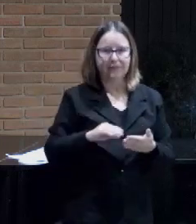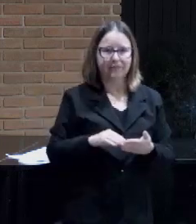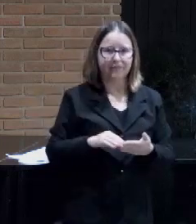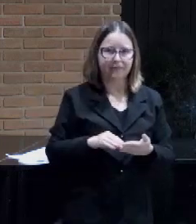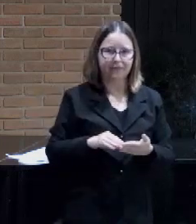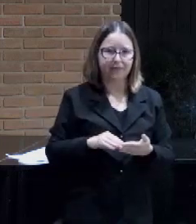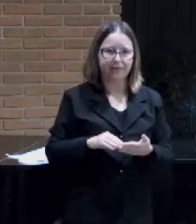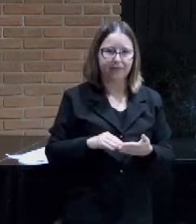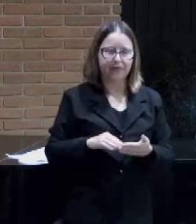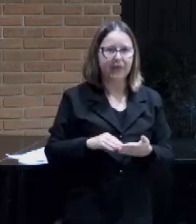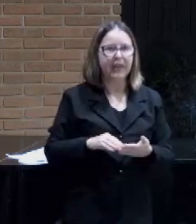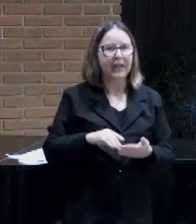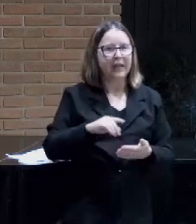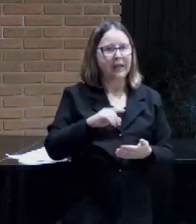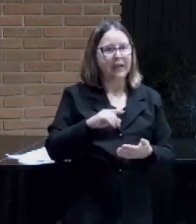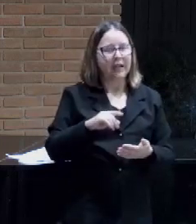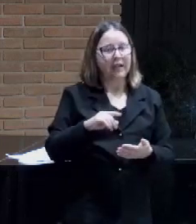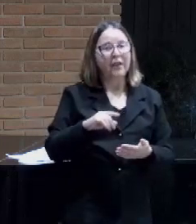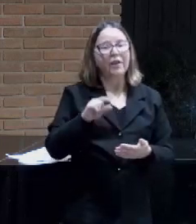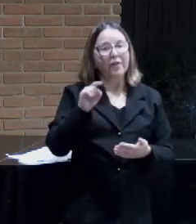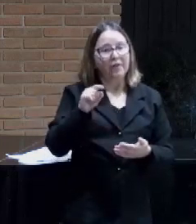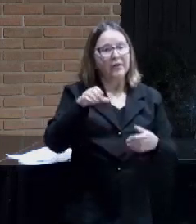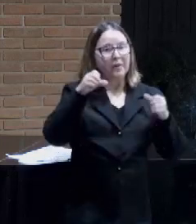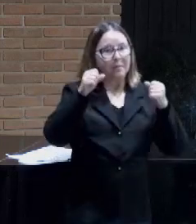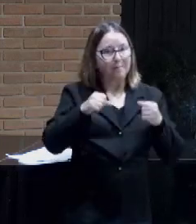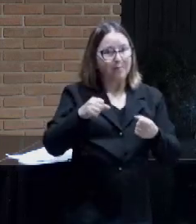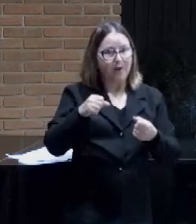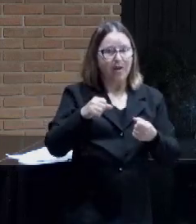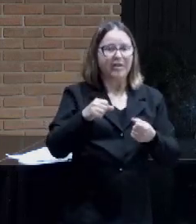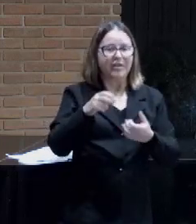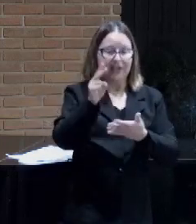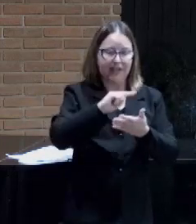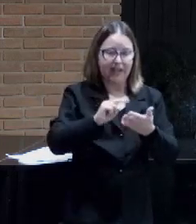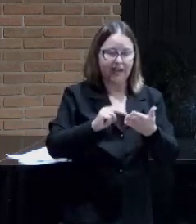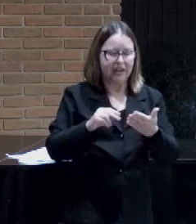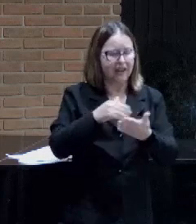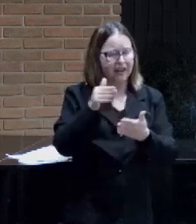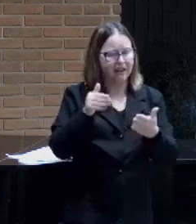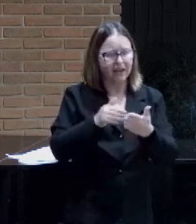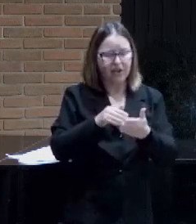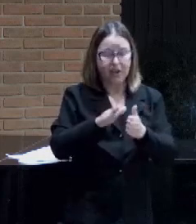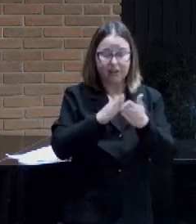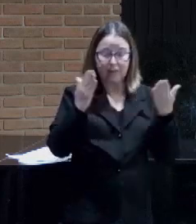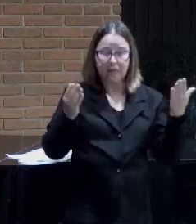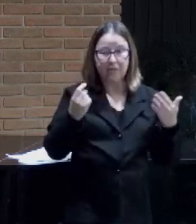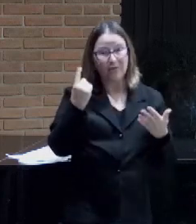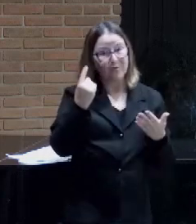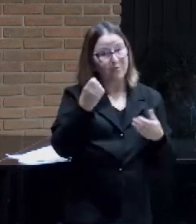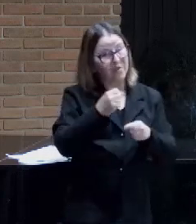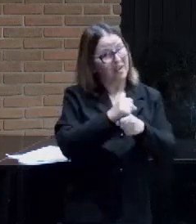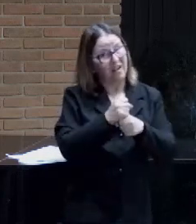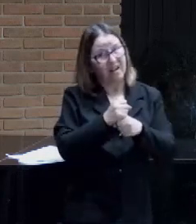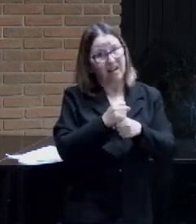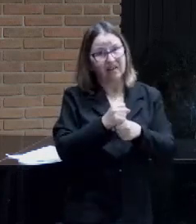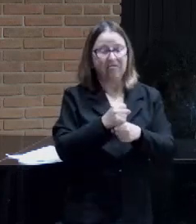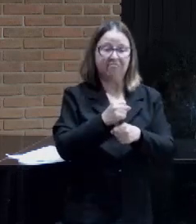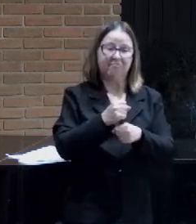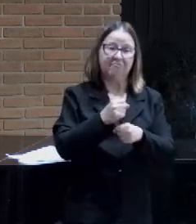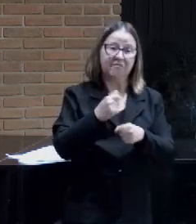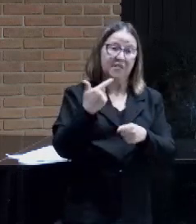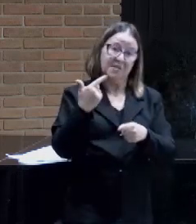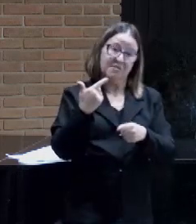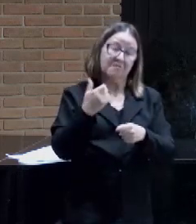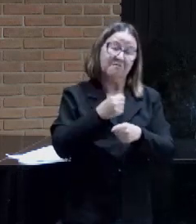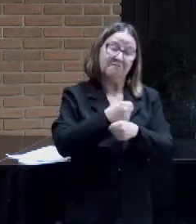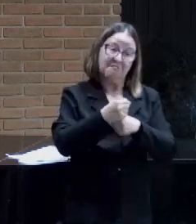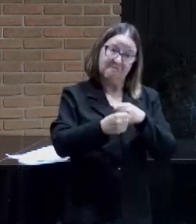Bíblia em 1 ano, em 2, em 3 anos. Tem Bíblias de estudo que não apenas facilitam, mas trazem tantas informações valiosas que acrescentam ao